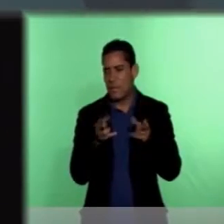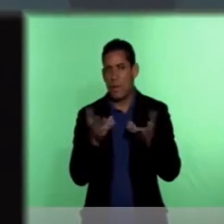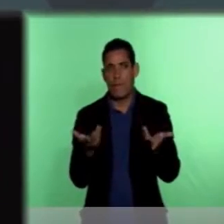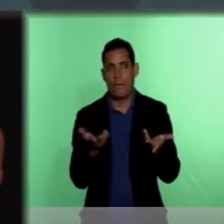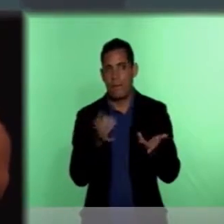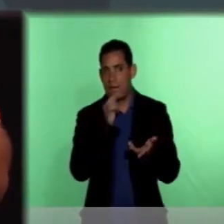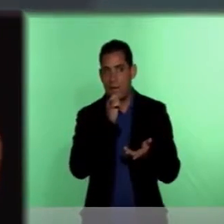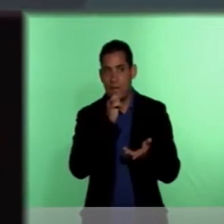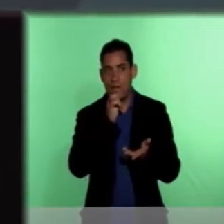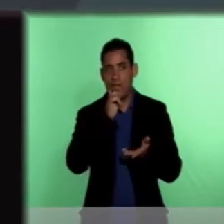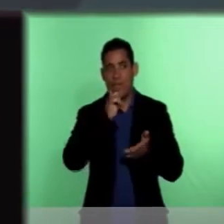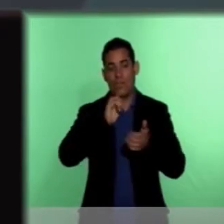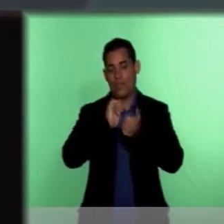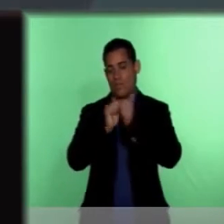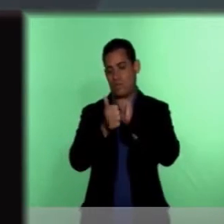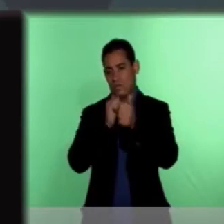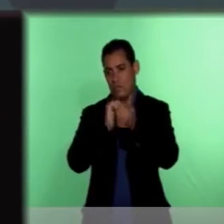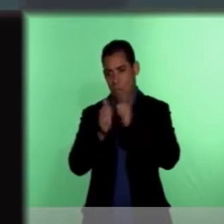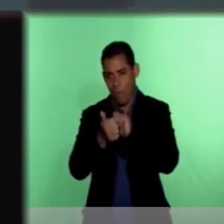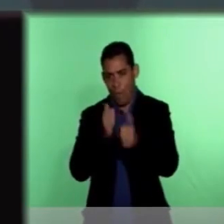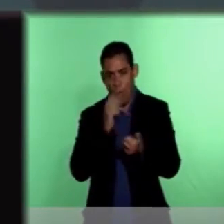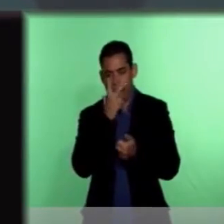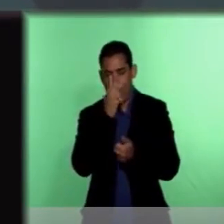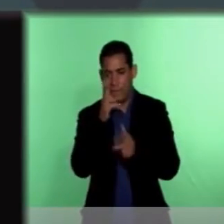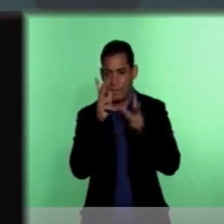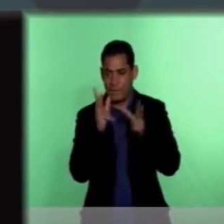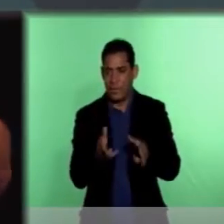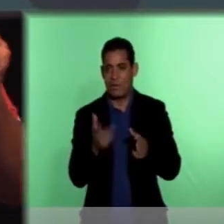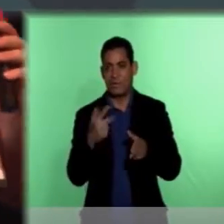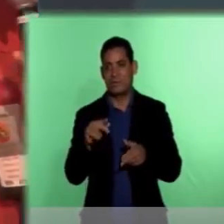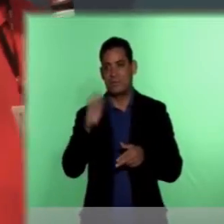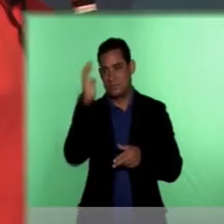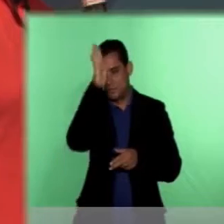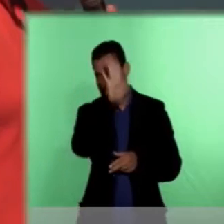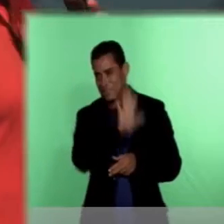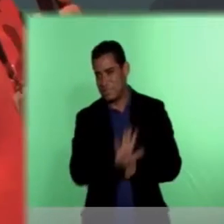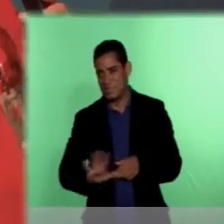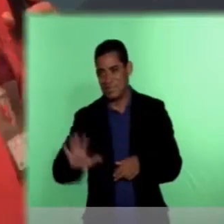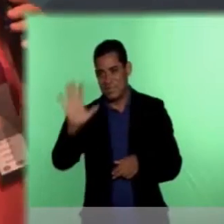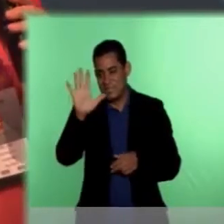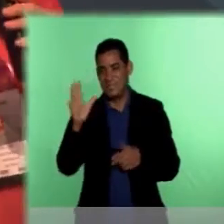um time de futebol, como se fosse o Corinthians, que é o time mais popular do Brasil, por exemplo.